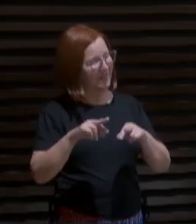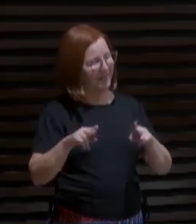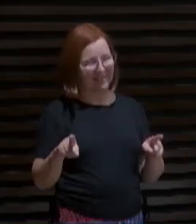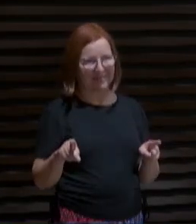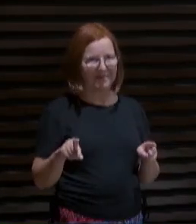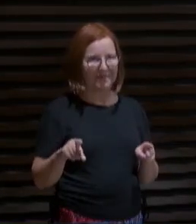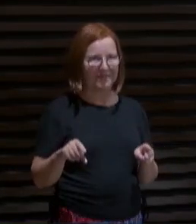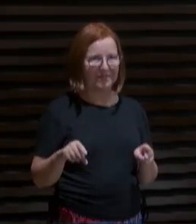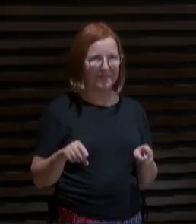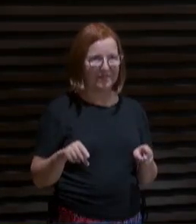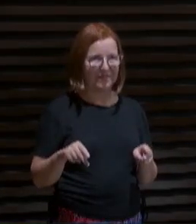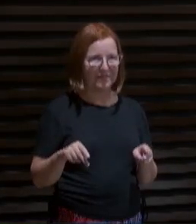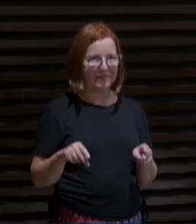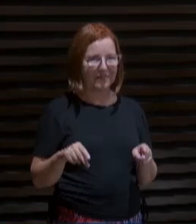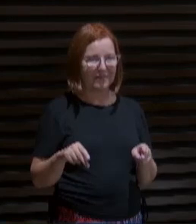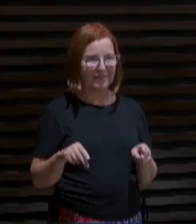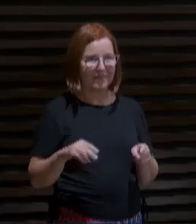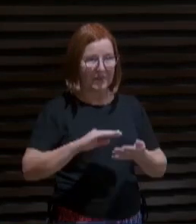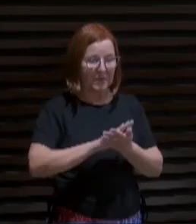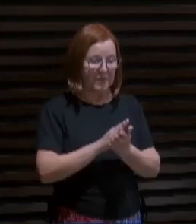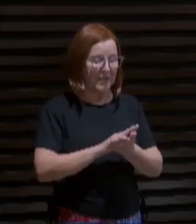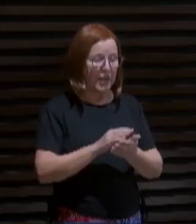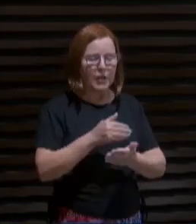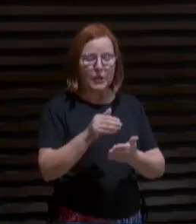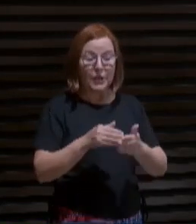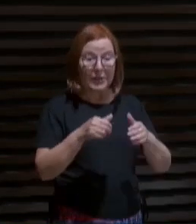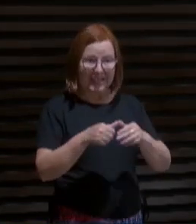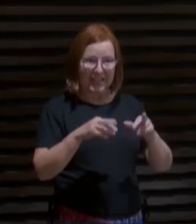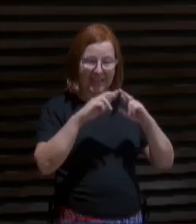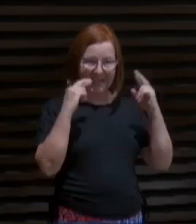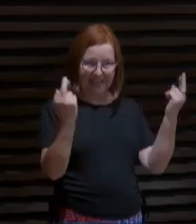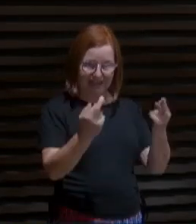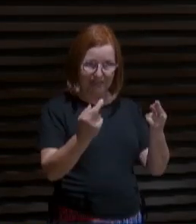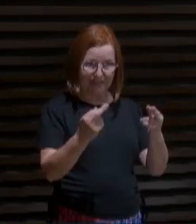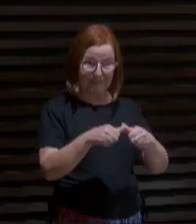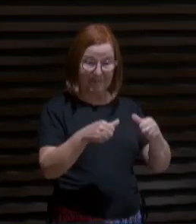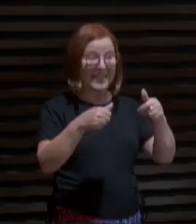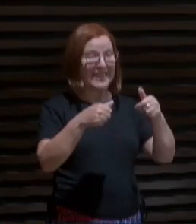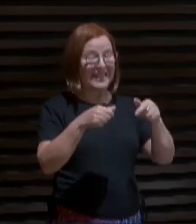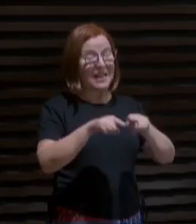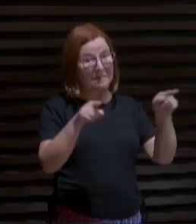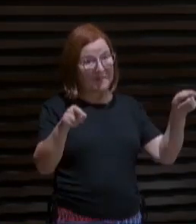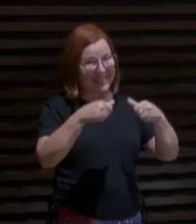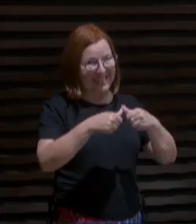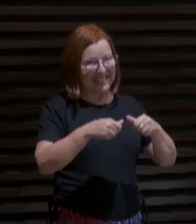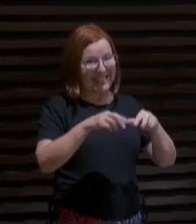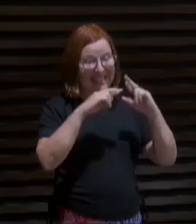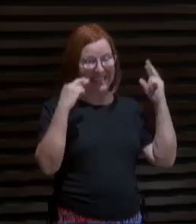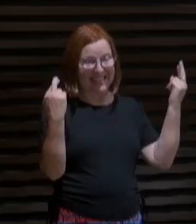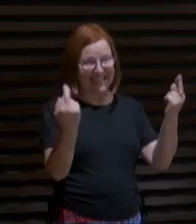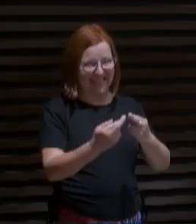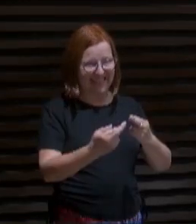esmiuçará e consumirá todos estes reinos, mas ele mesmo subsistirá para